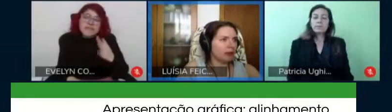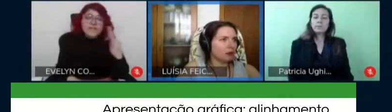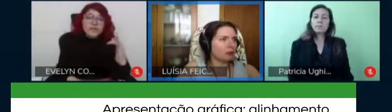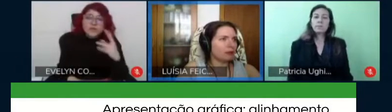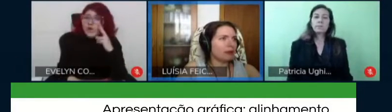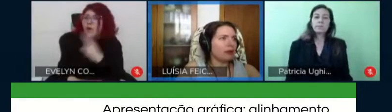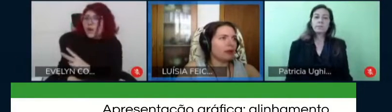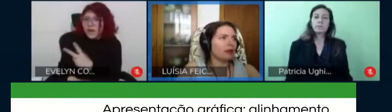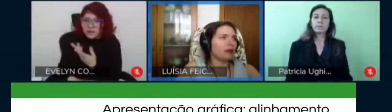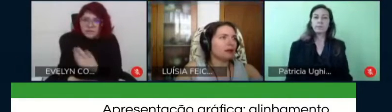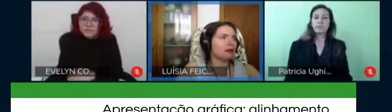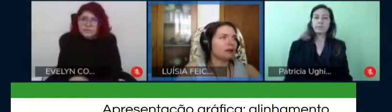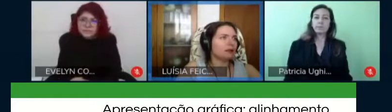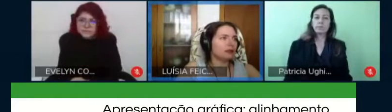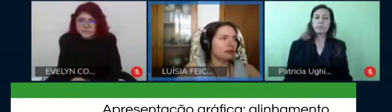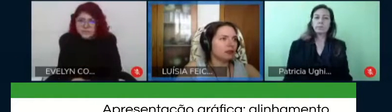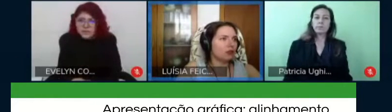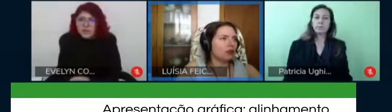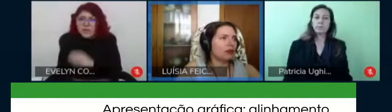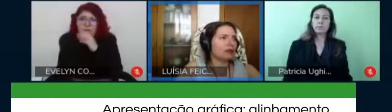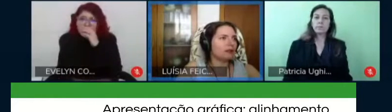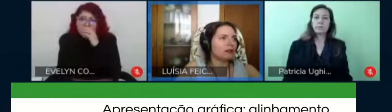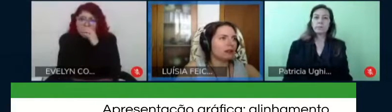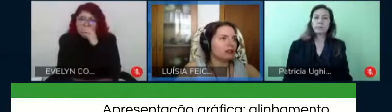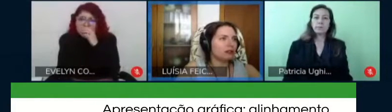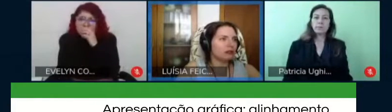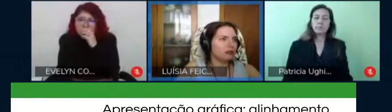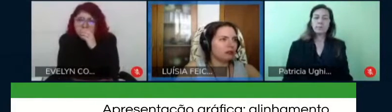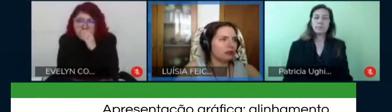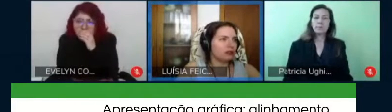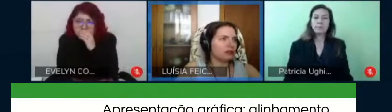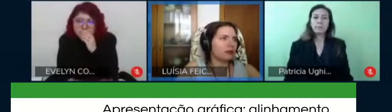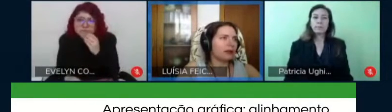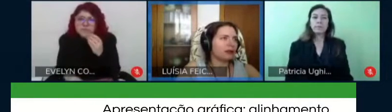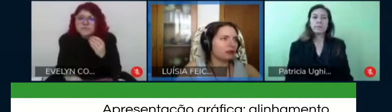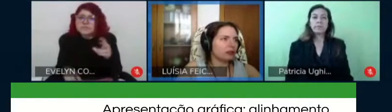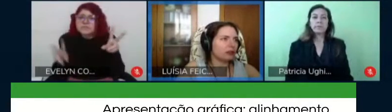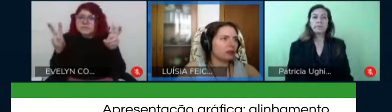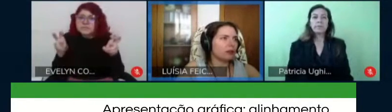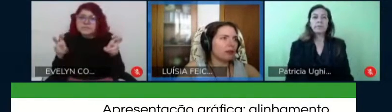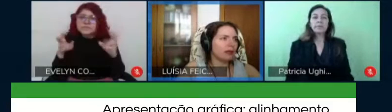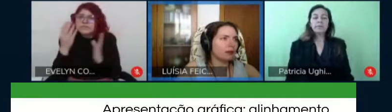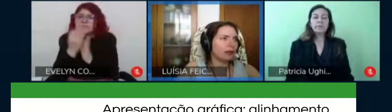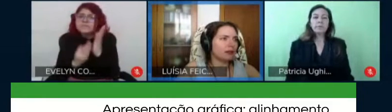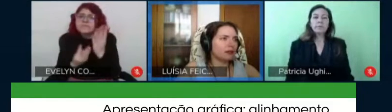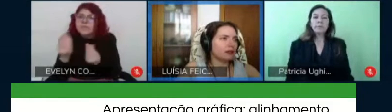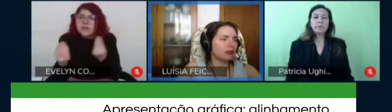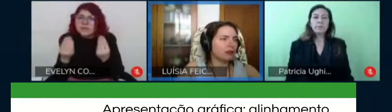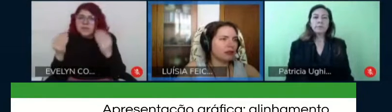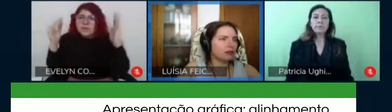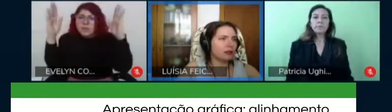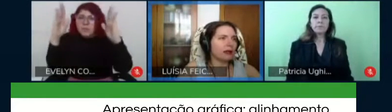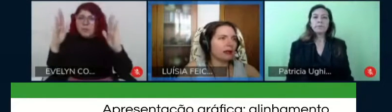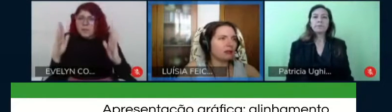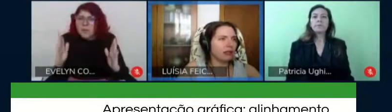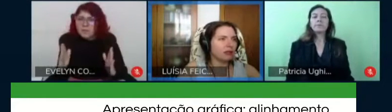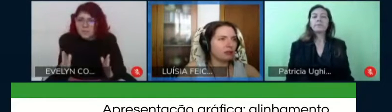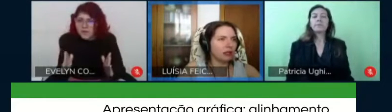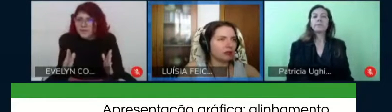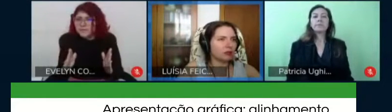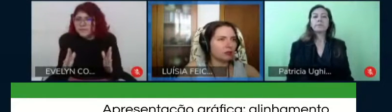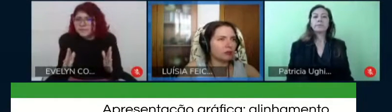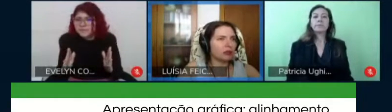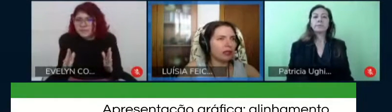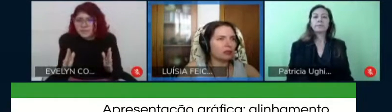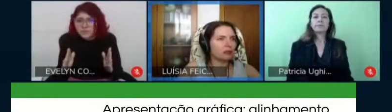o alinhamento, citações longas, legendas de ilustrações, tabelas, notas de rodapé, natureza do trabalho,